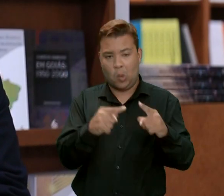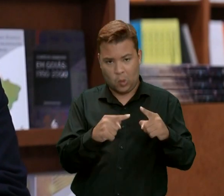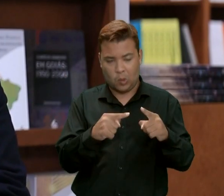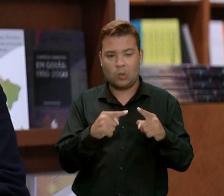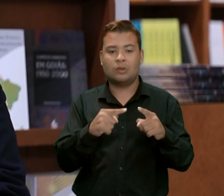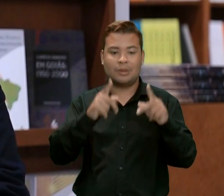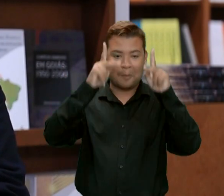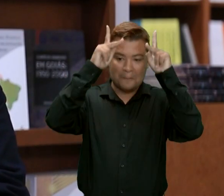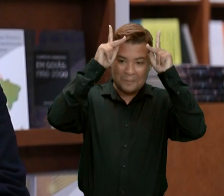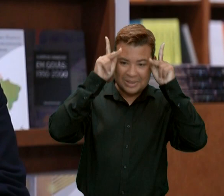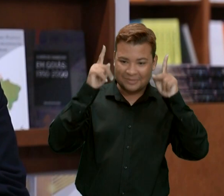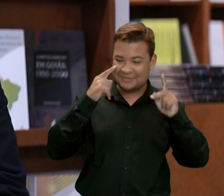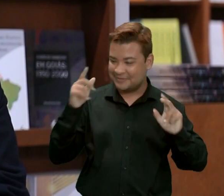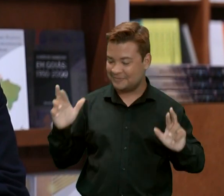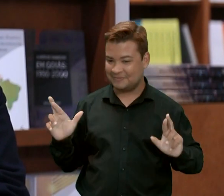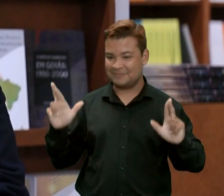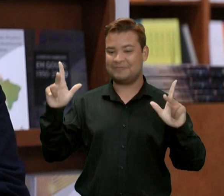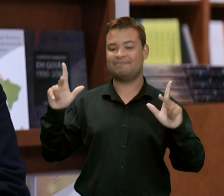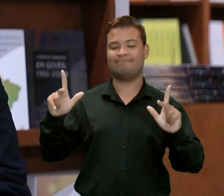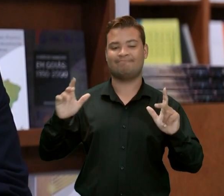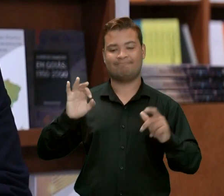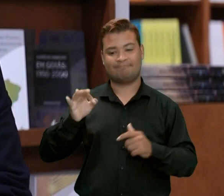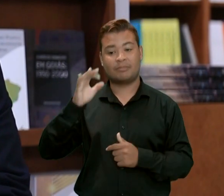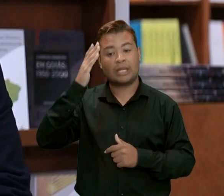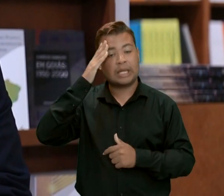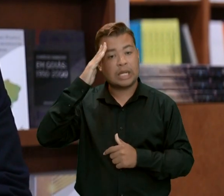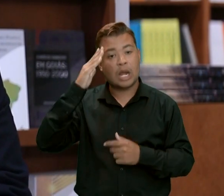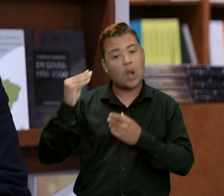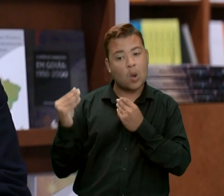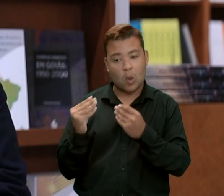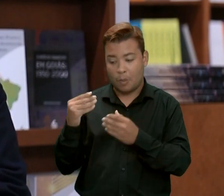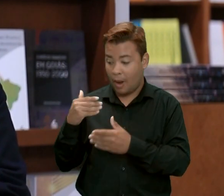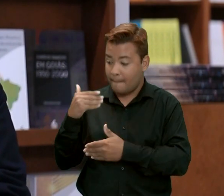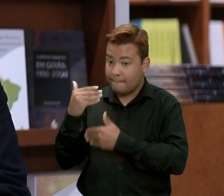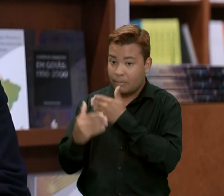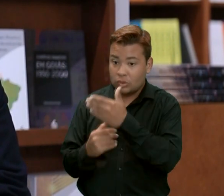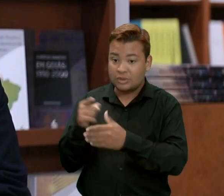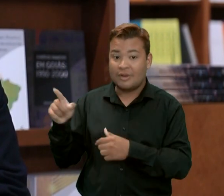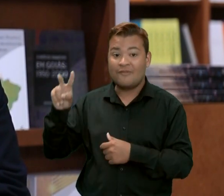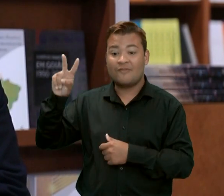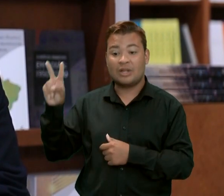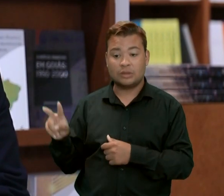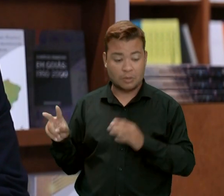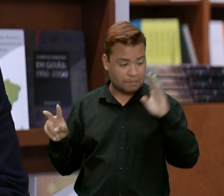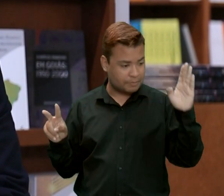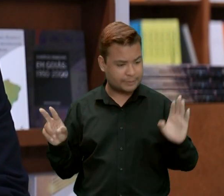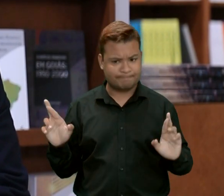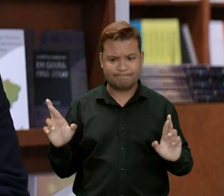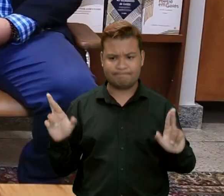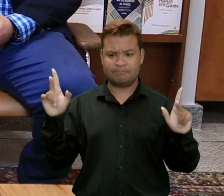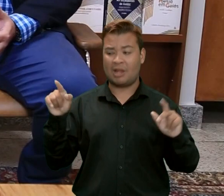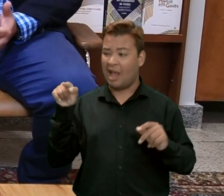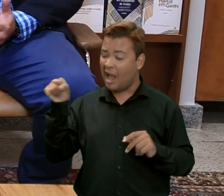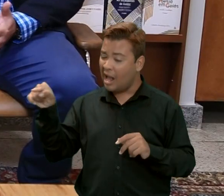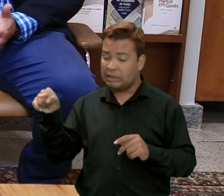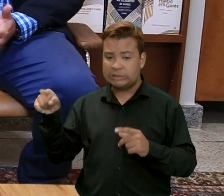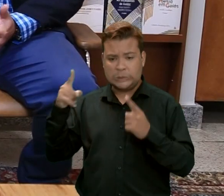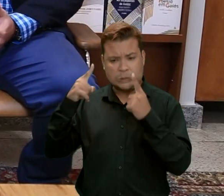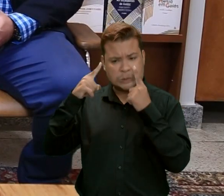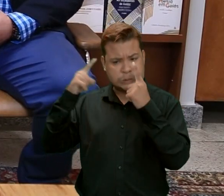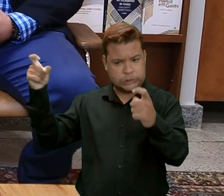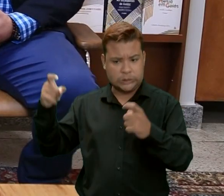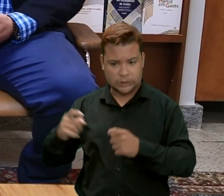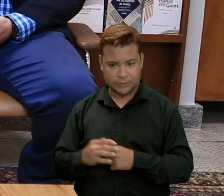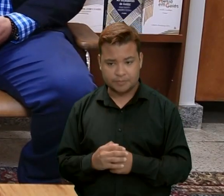uma diferença importantíssima para a gente entender como o processo venezuelano, ao contrário do brasileiro, é extremamente violento. Simão Bolívar, nesse